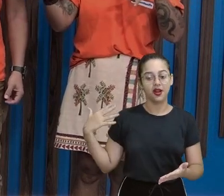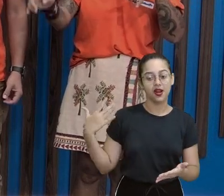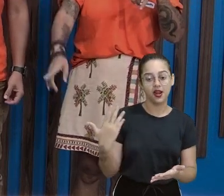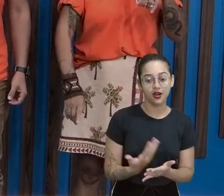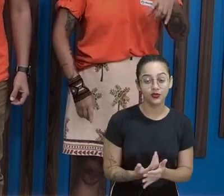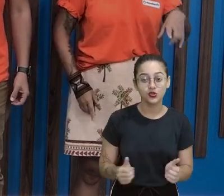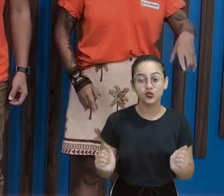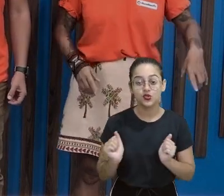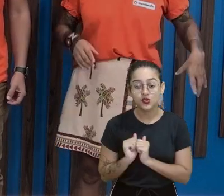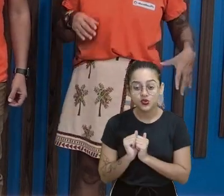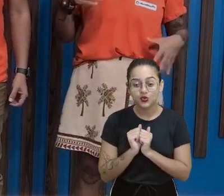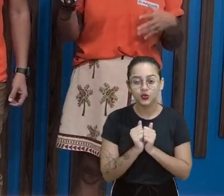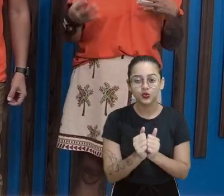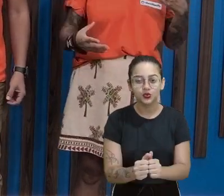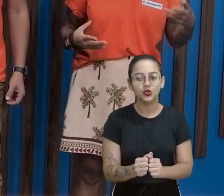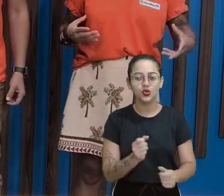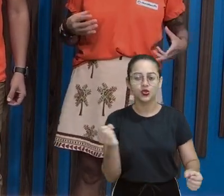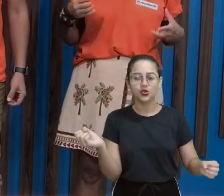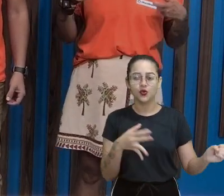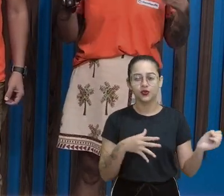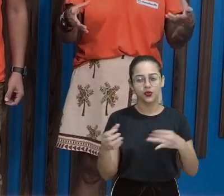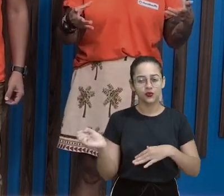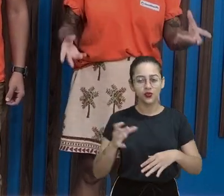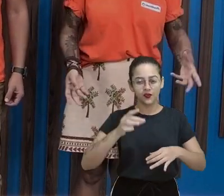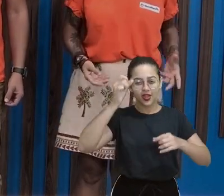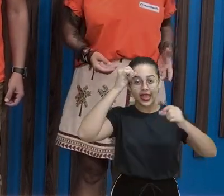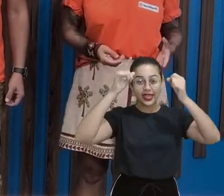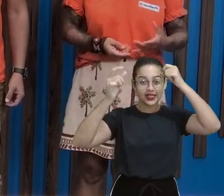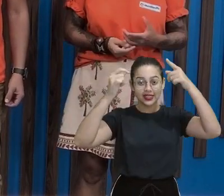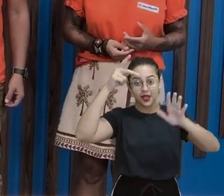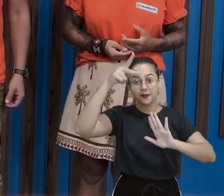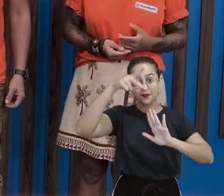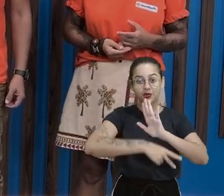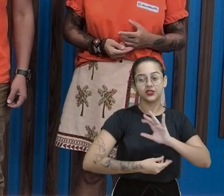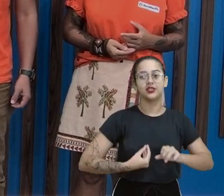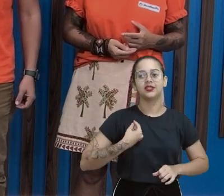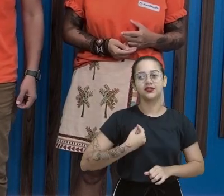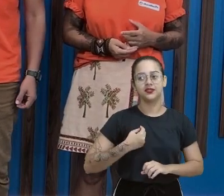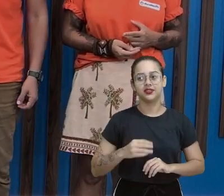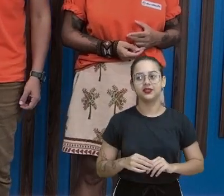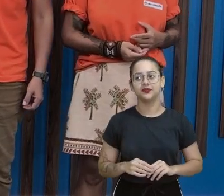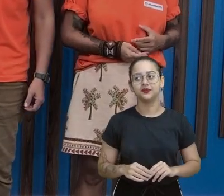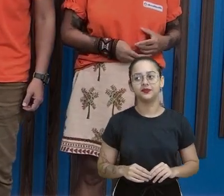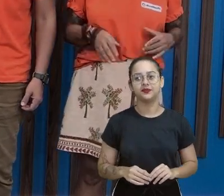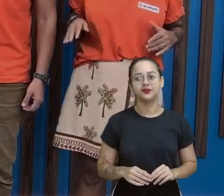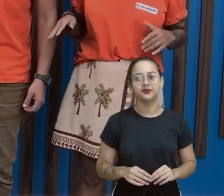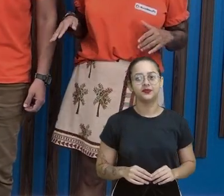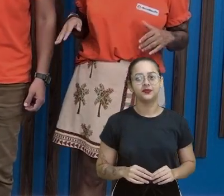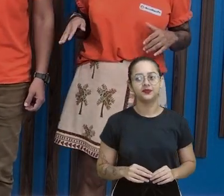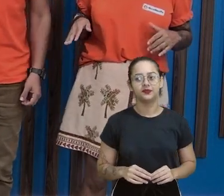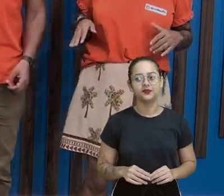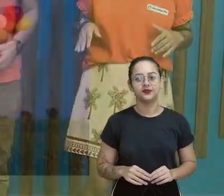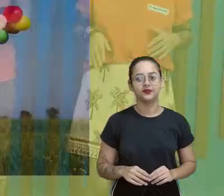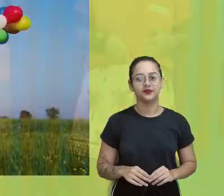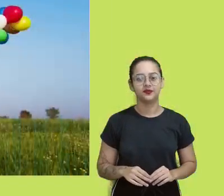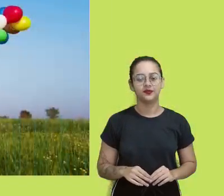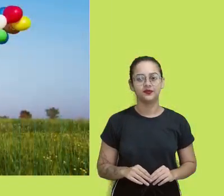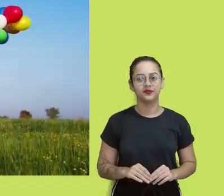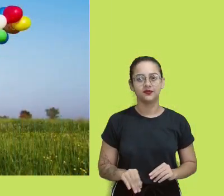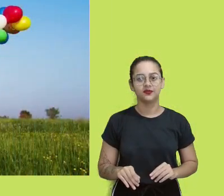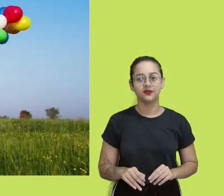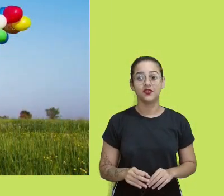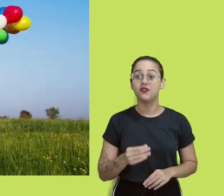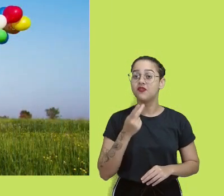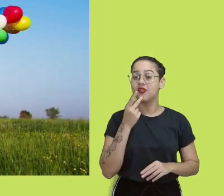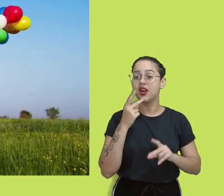voando junto nessas novas ideias de projeto de vida. Duas águias. Vamos Vamos que vamos, embora. voando alto. Olha aí, falar em